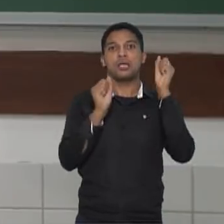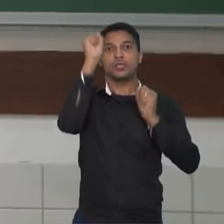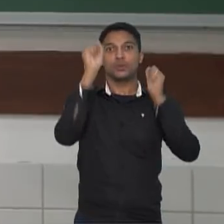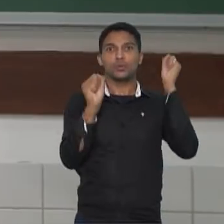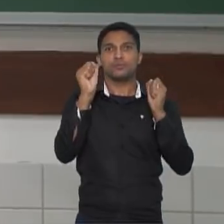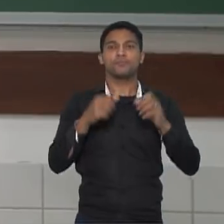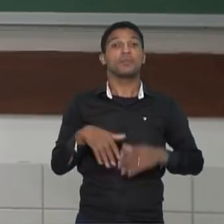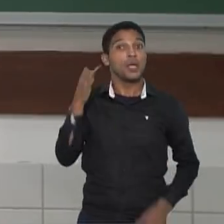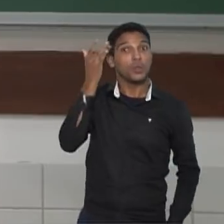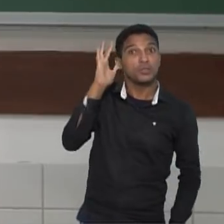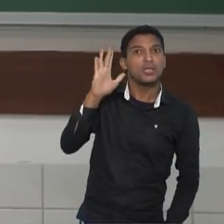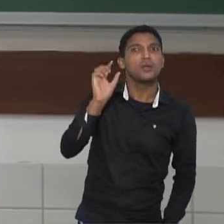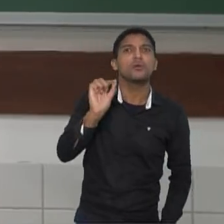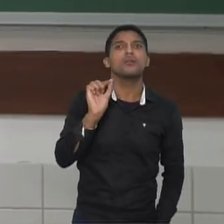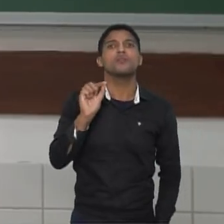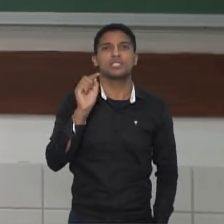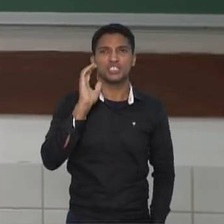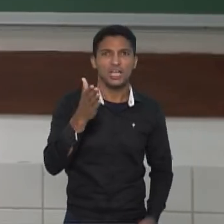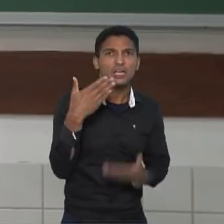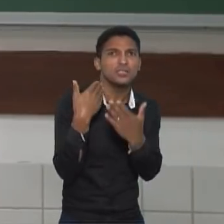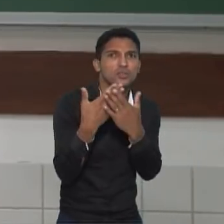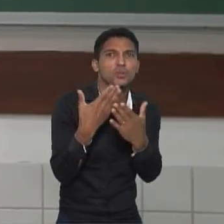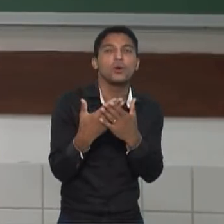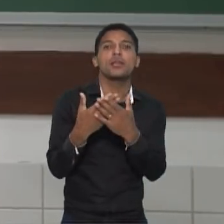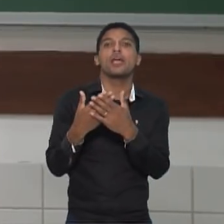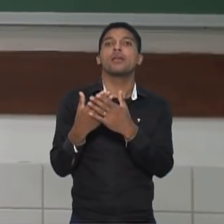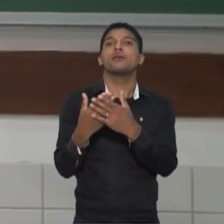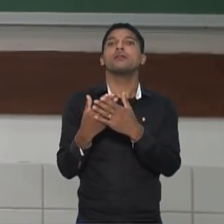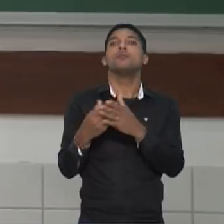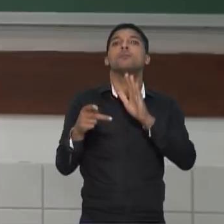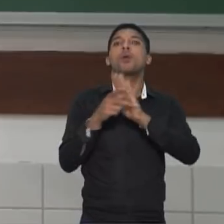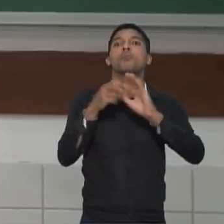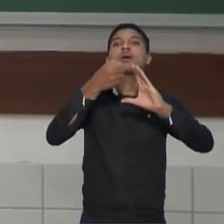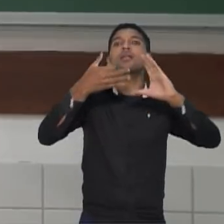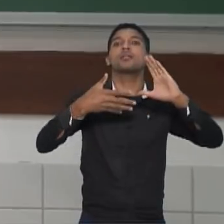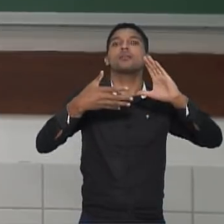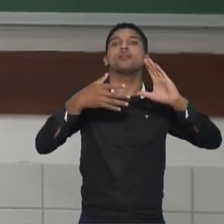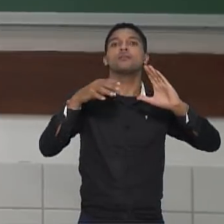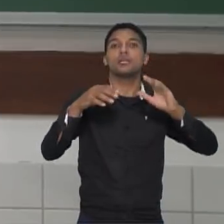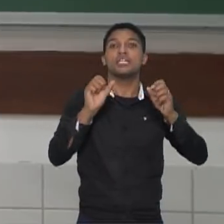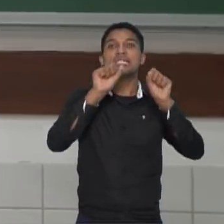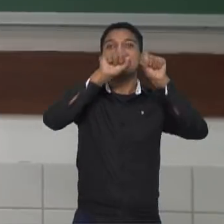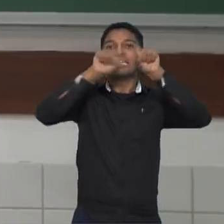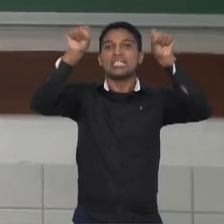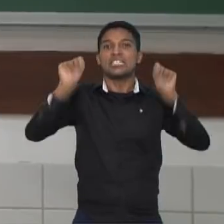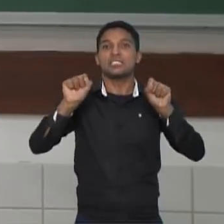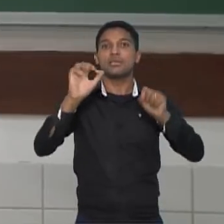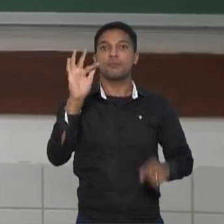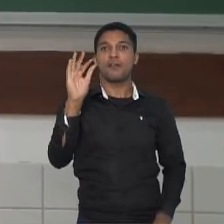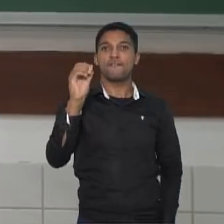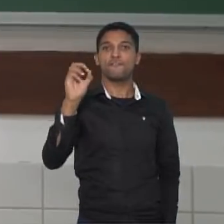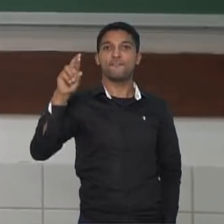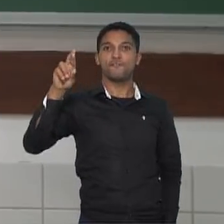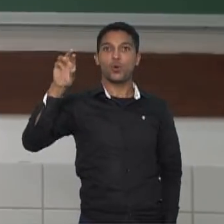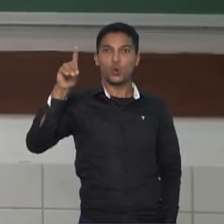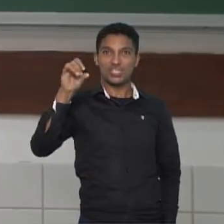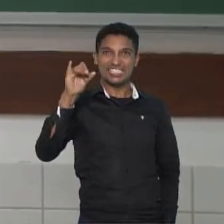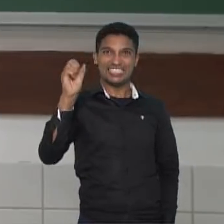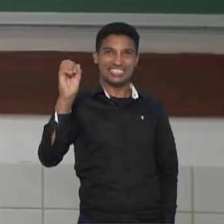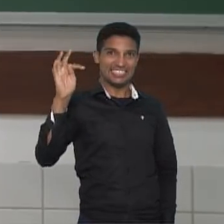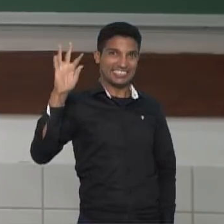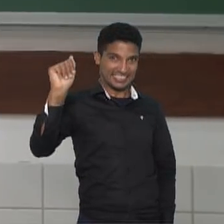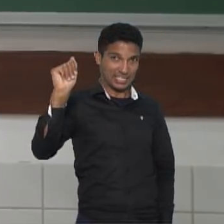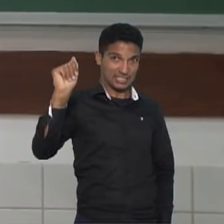isso, comigo ainda não, mas é um tema da sociologia que vai ser abordado com certeza, que são os sistemas de produção. E